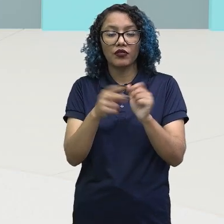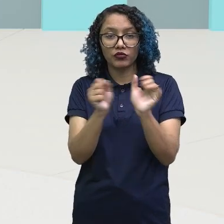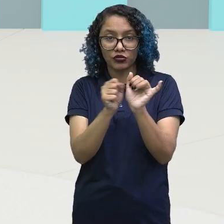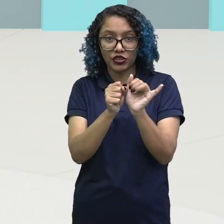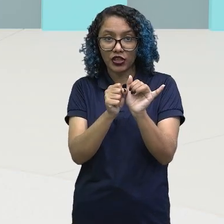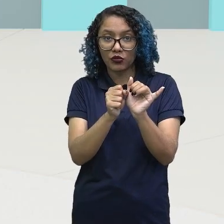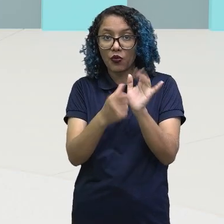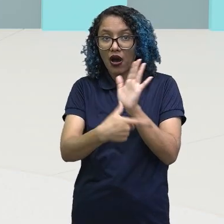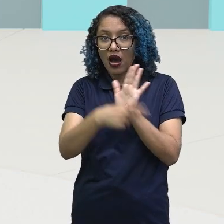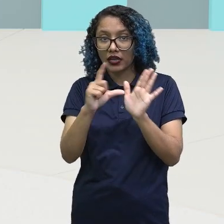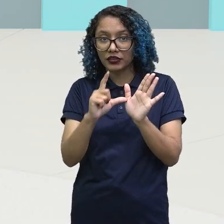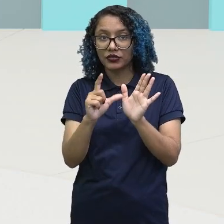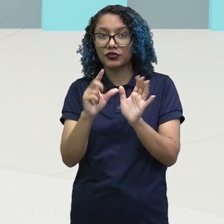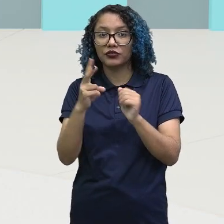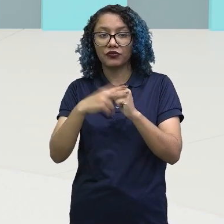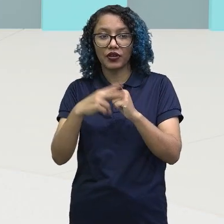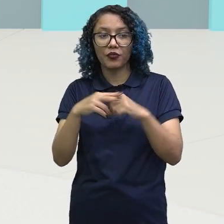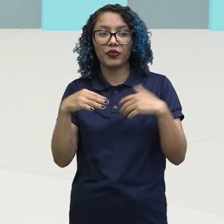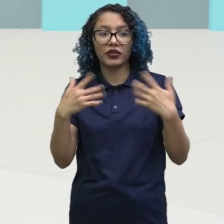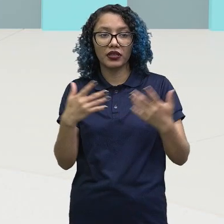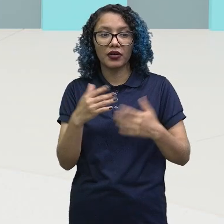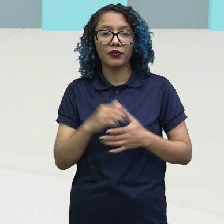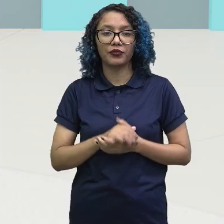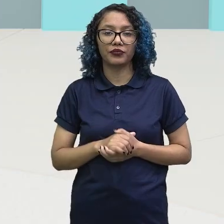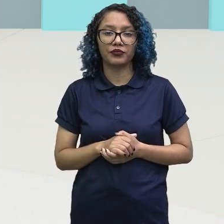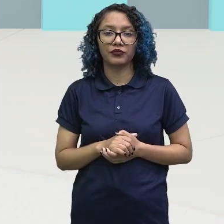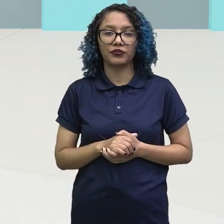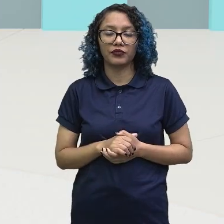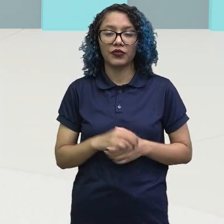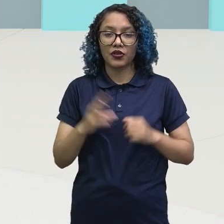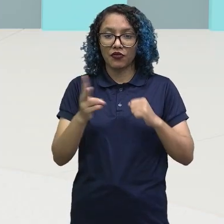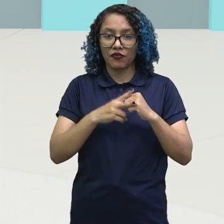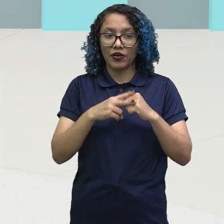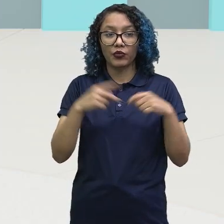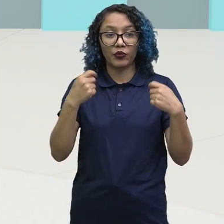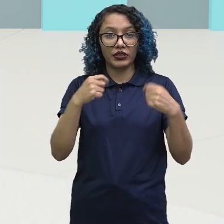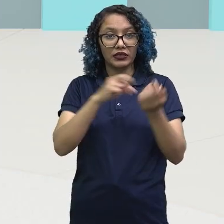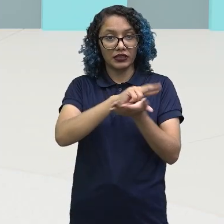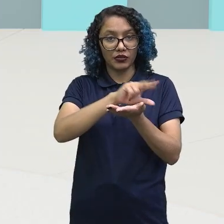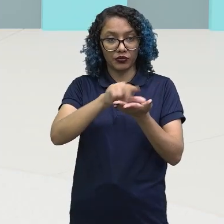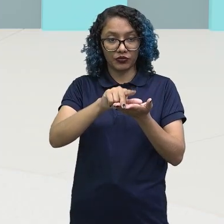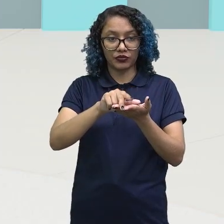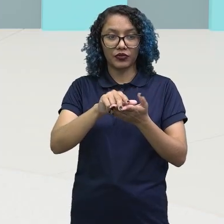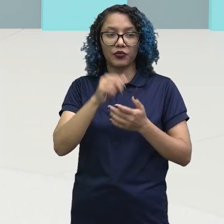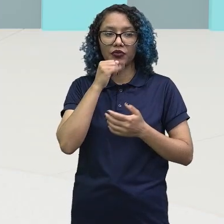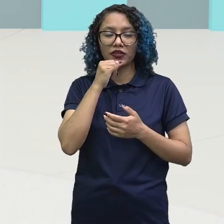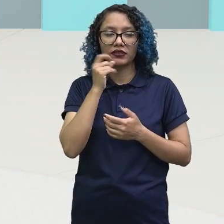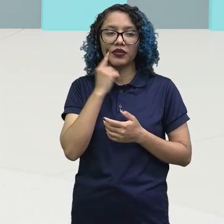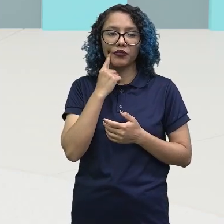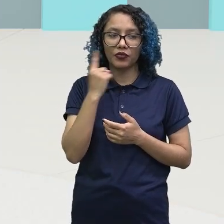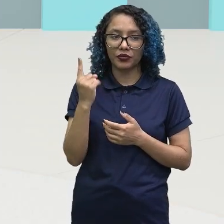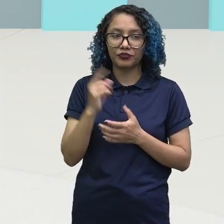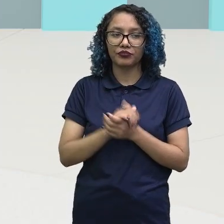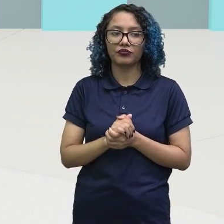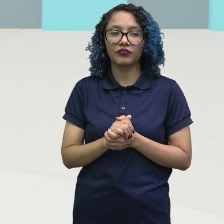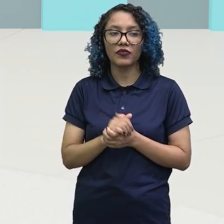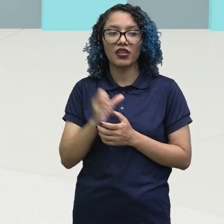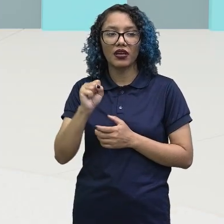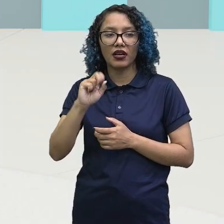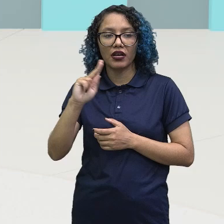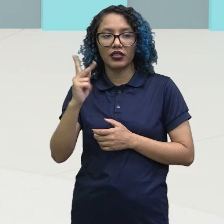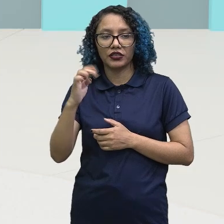verbo, nós temos o verbo indo para o plural. Então, Sheila e Dinanci prepararam